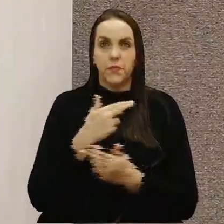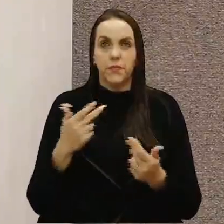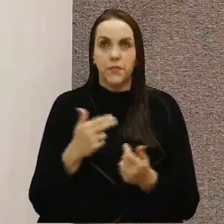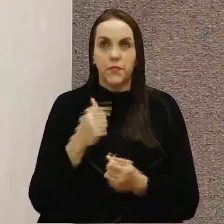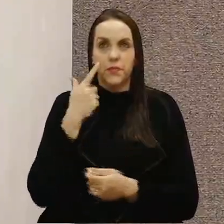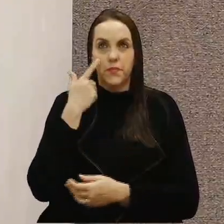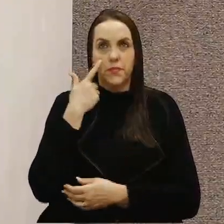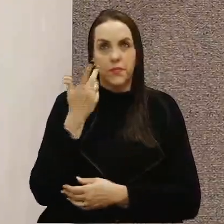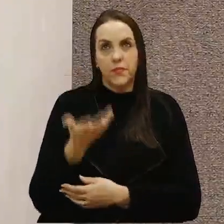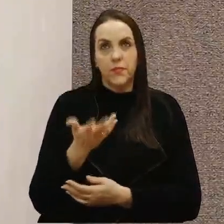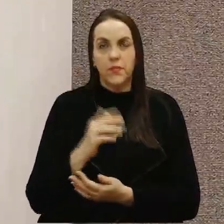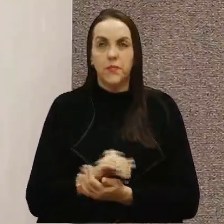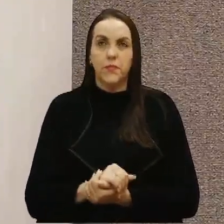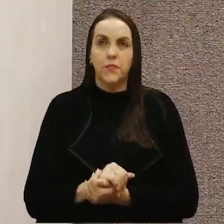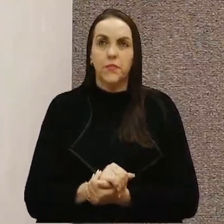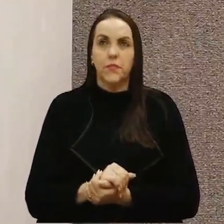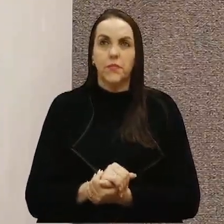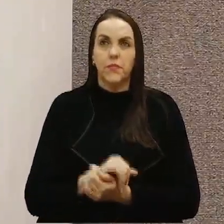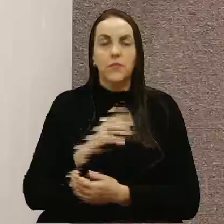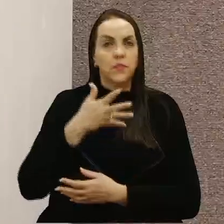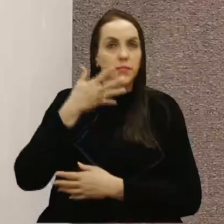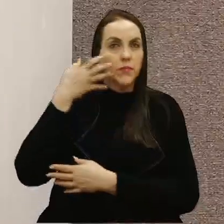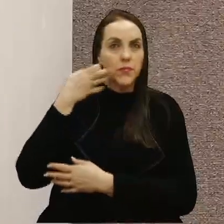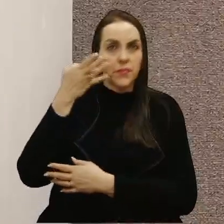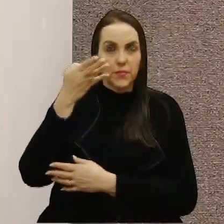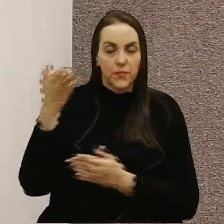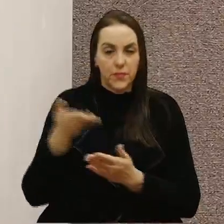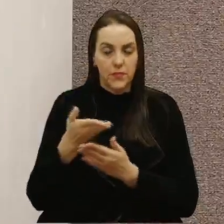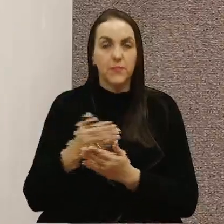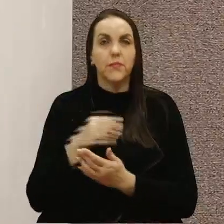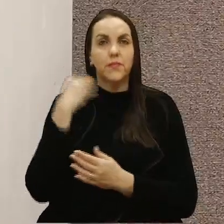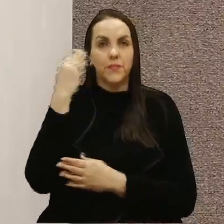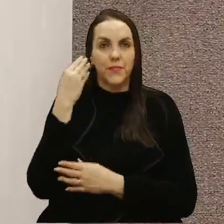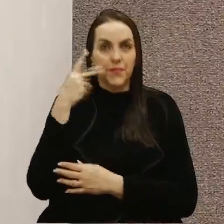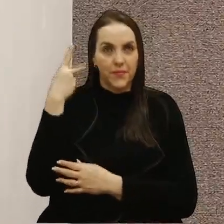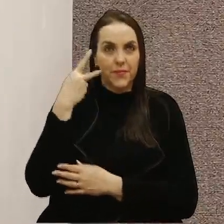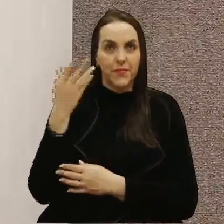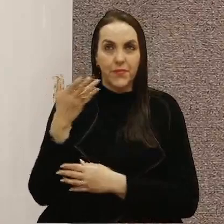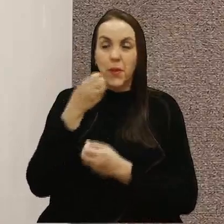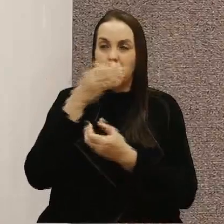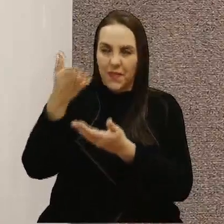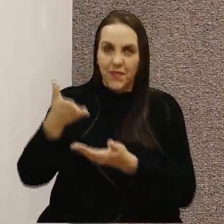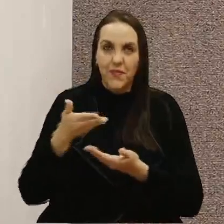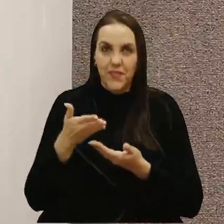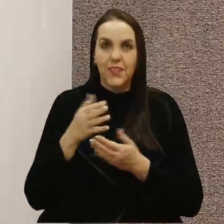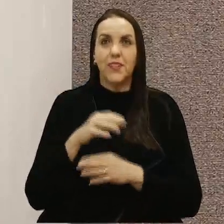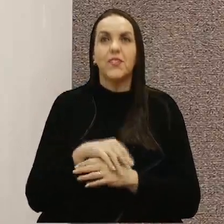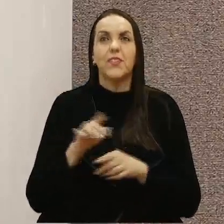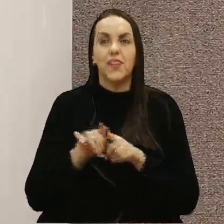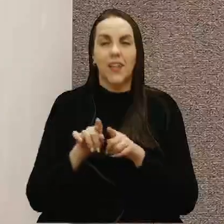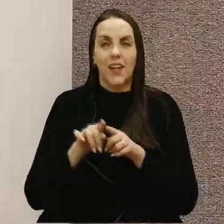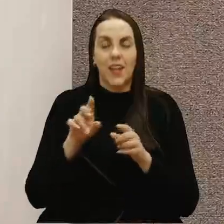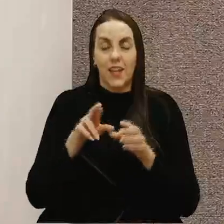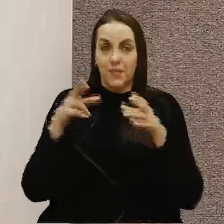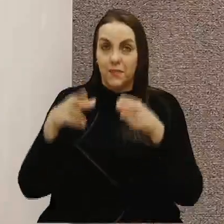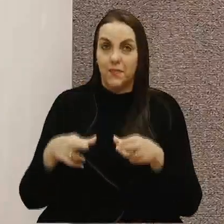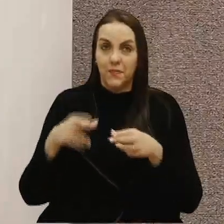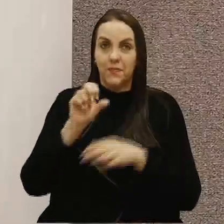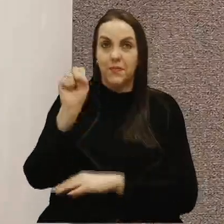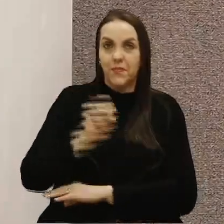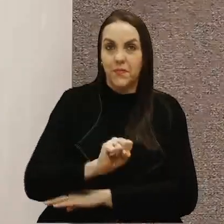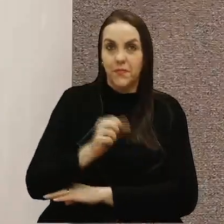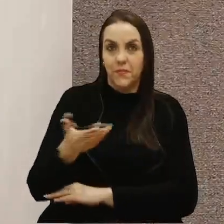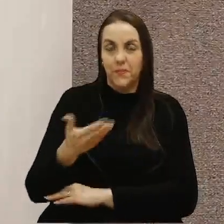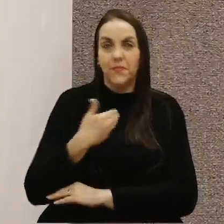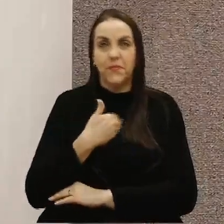aqui ao José de Abreu, que integra o nosso quadro de vereadores nessa oportunidade. Seja muito bem-vindo. O Jack é lá da minha região também, da Zona Sul. E